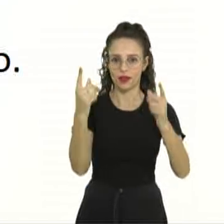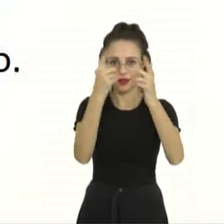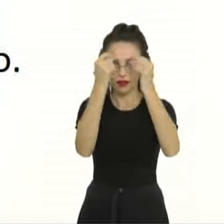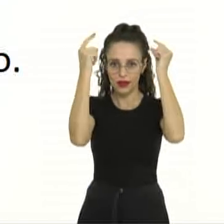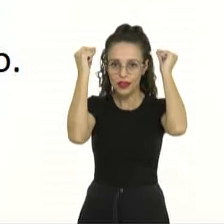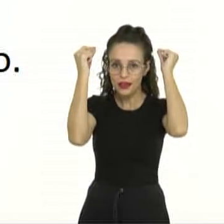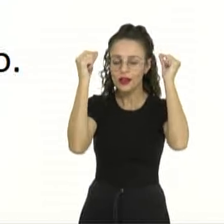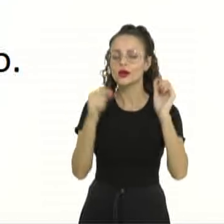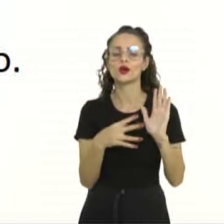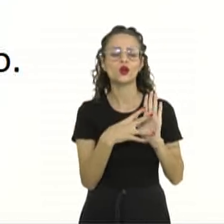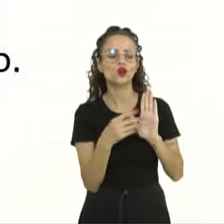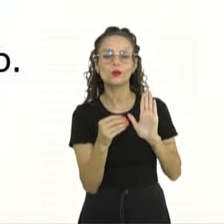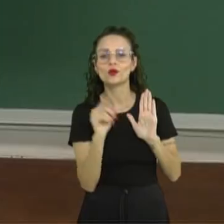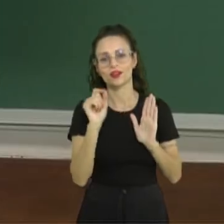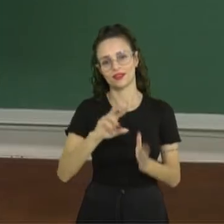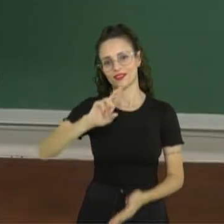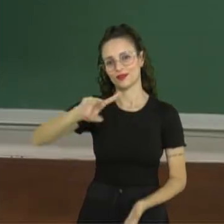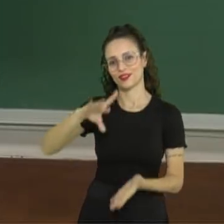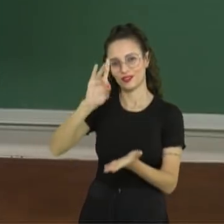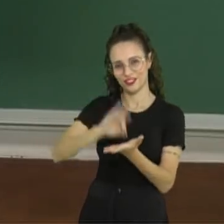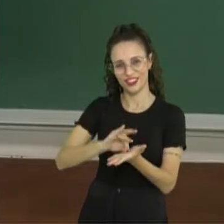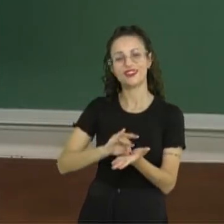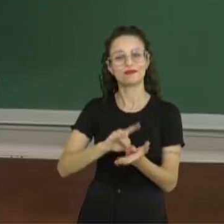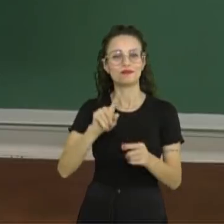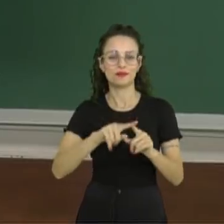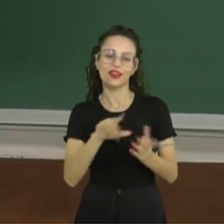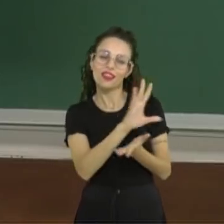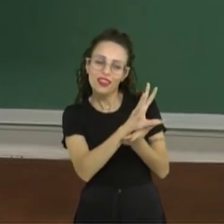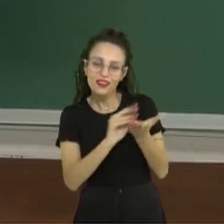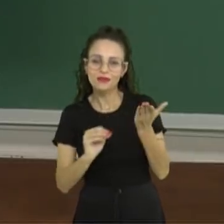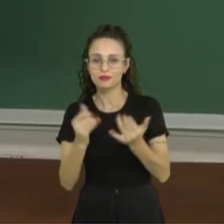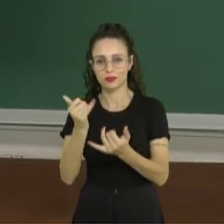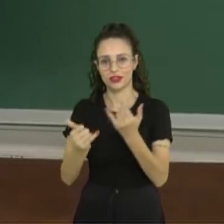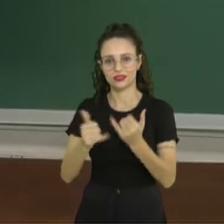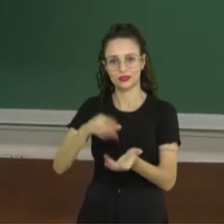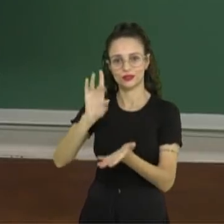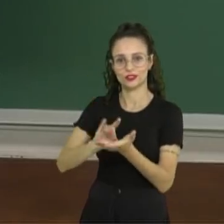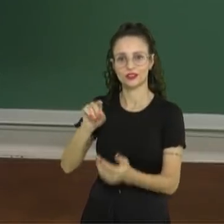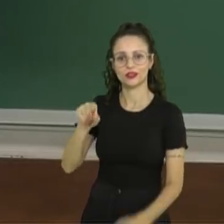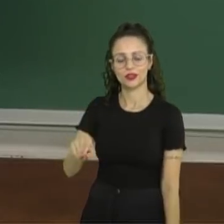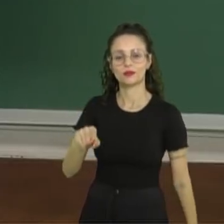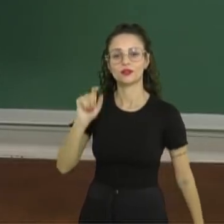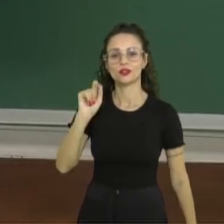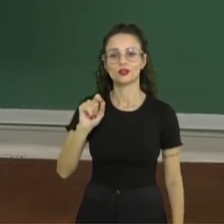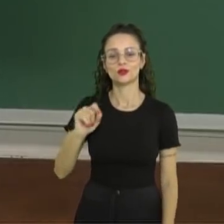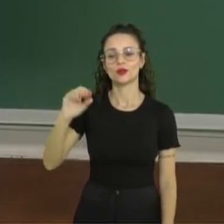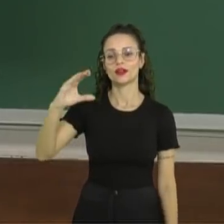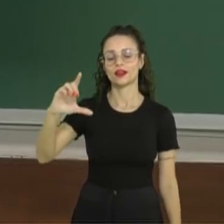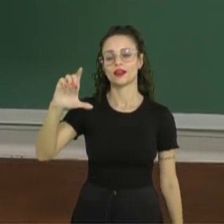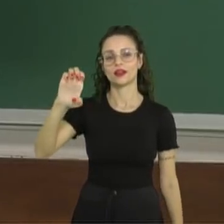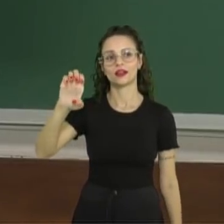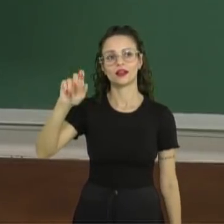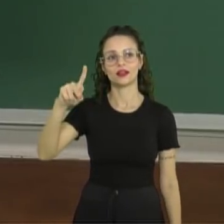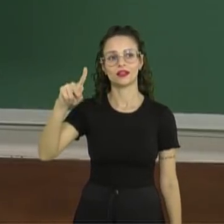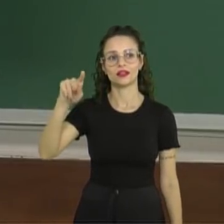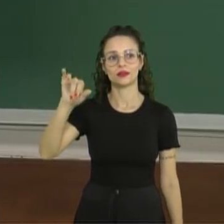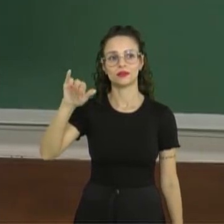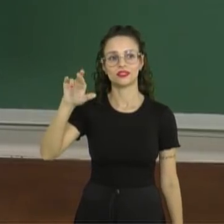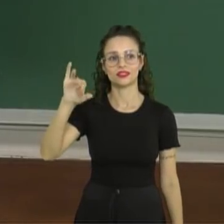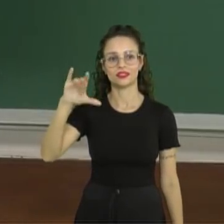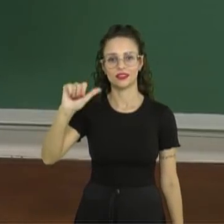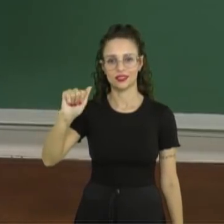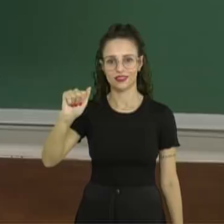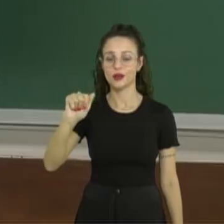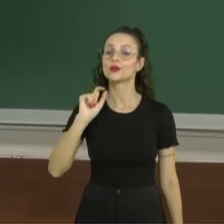é uma réplica, professor? Que não é original, mas é muito parecida. De uma clepsidra. Calma aí, explica